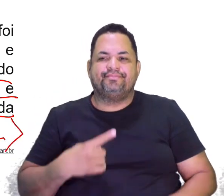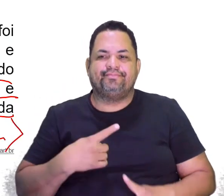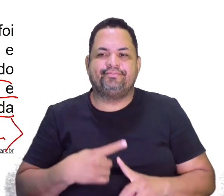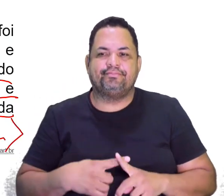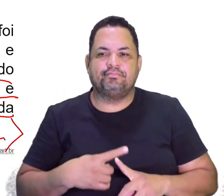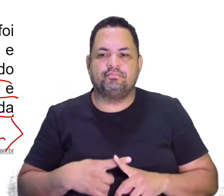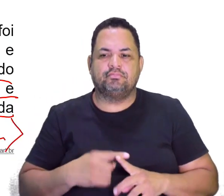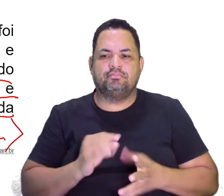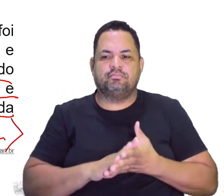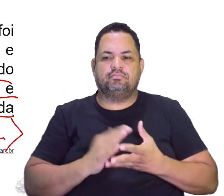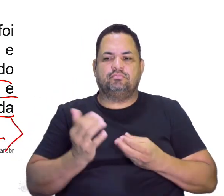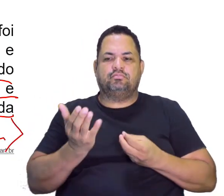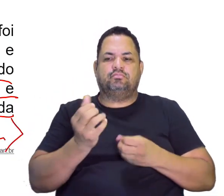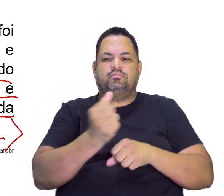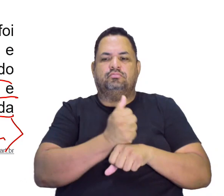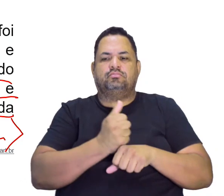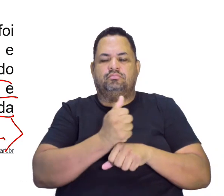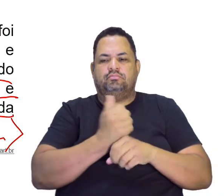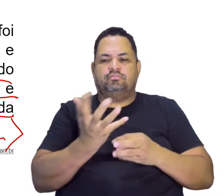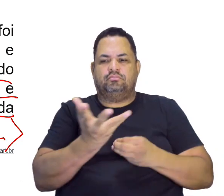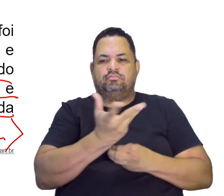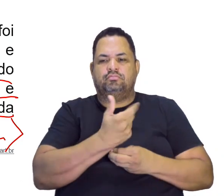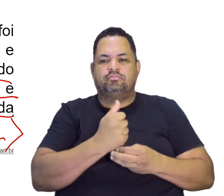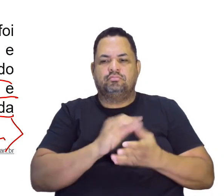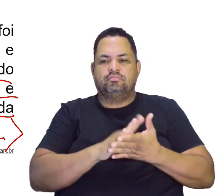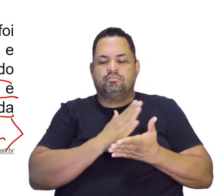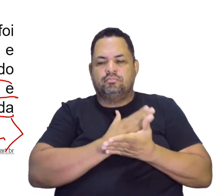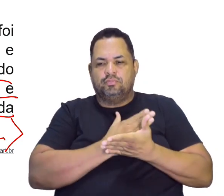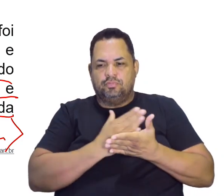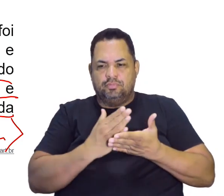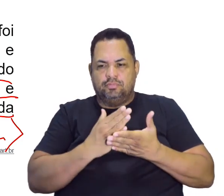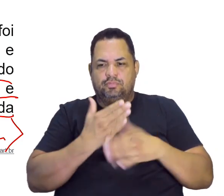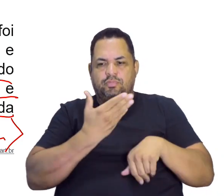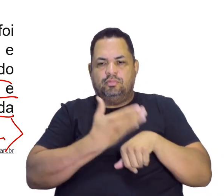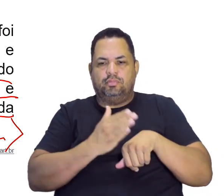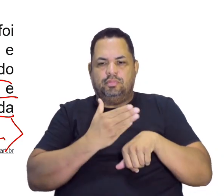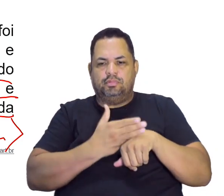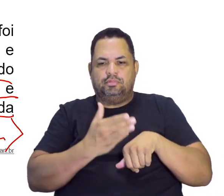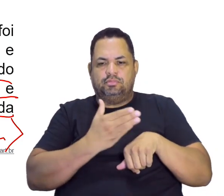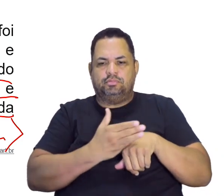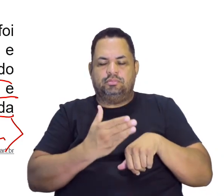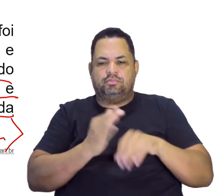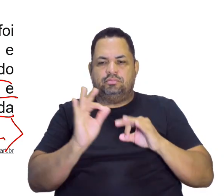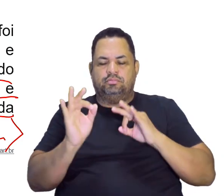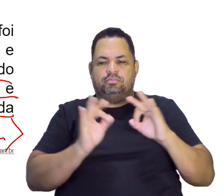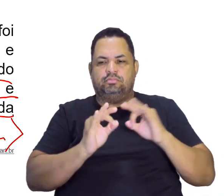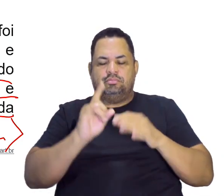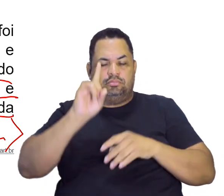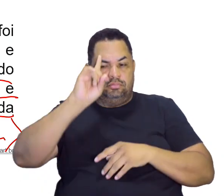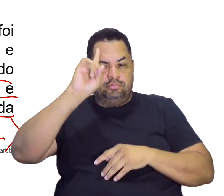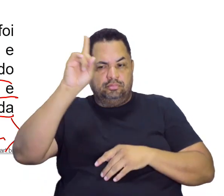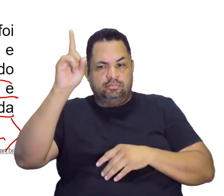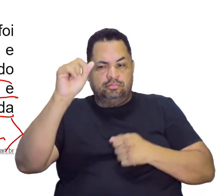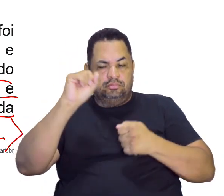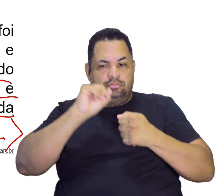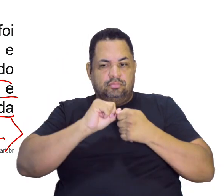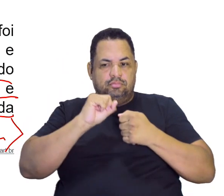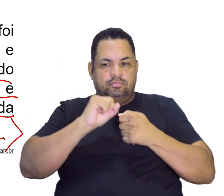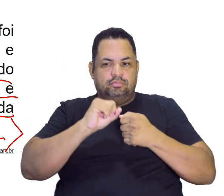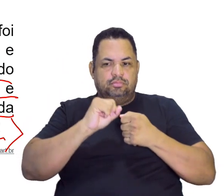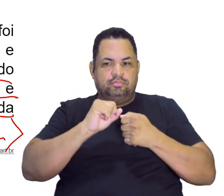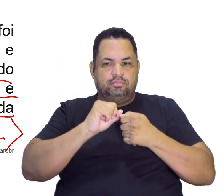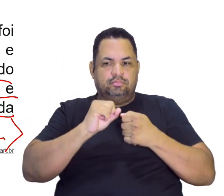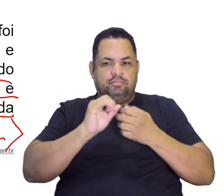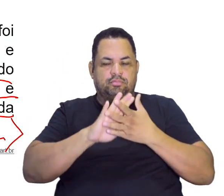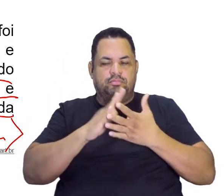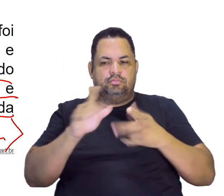artistas já estavam colocando em prática essas ideias como também eh fizeram sob